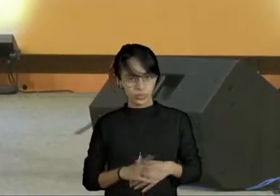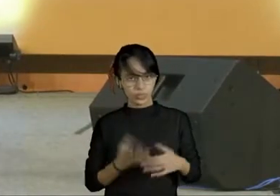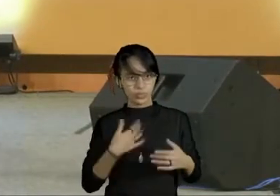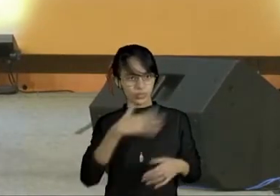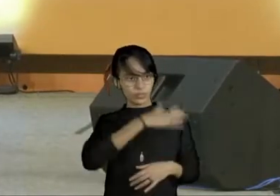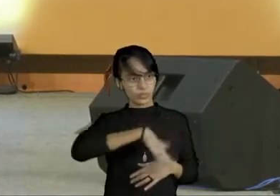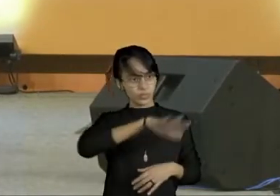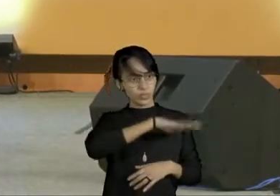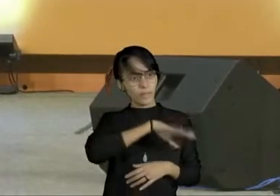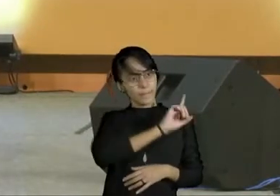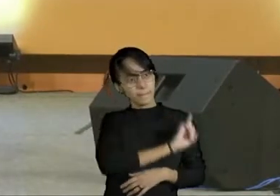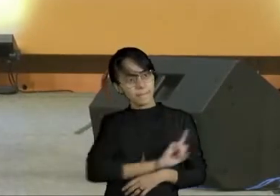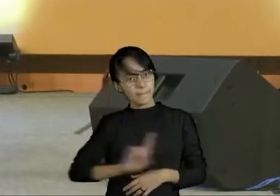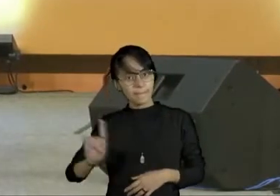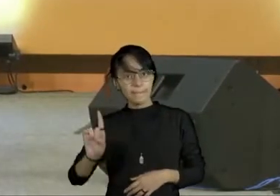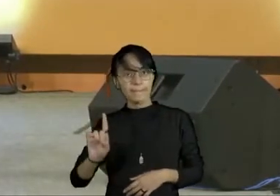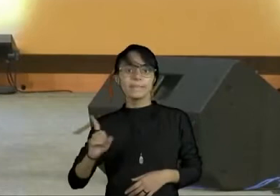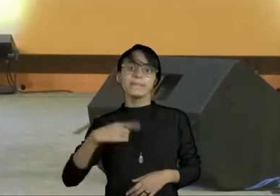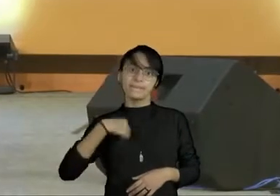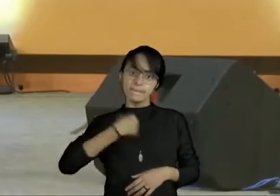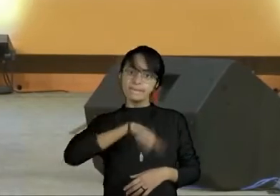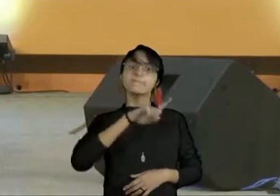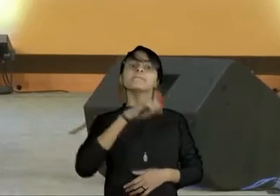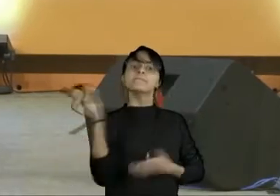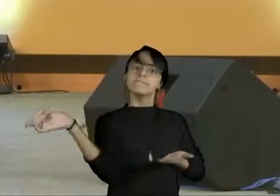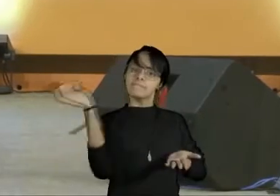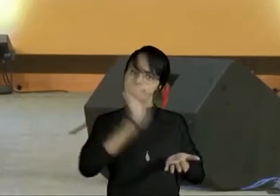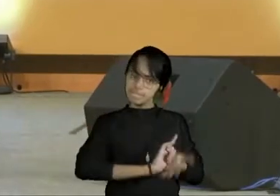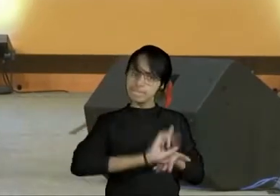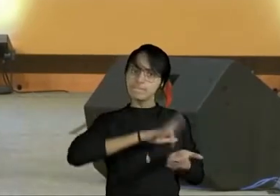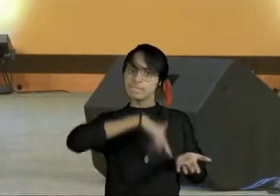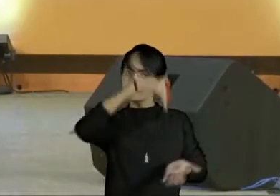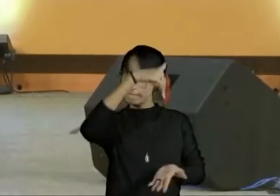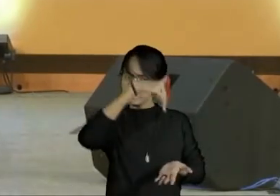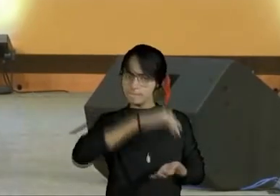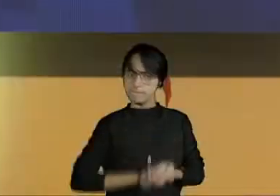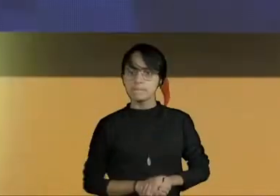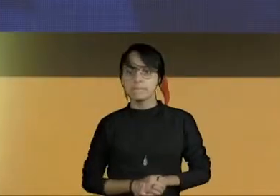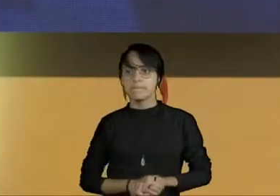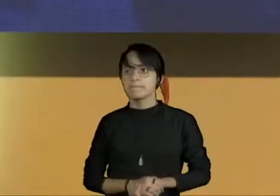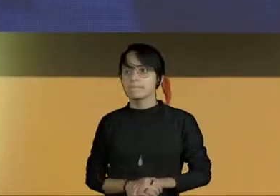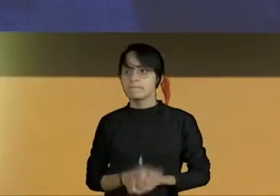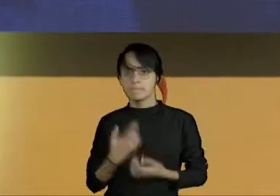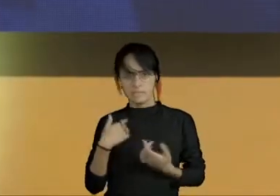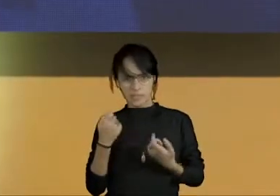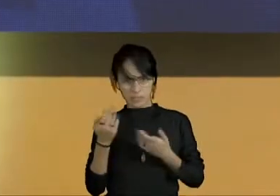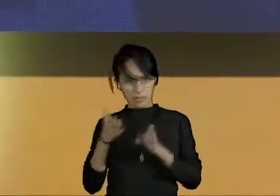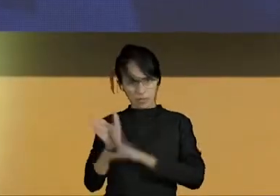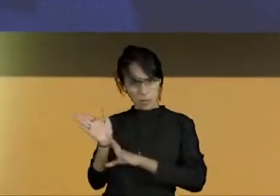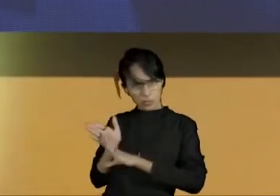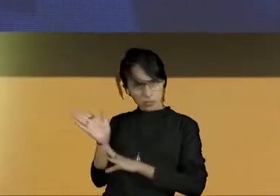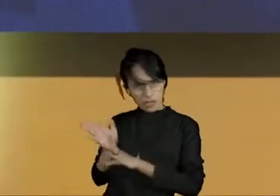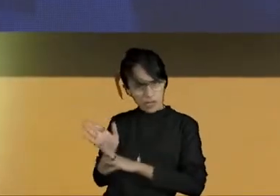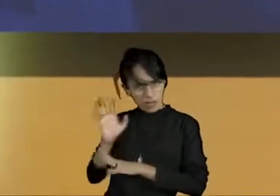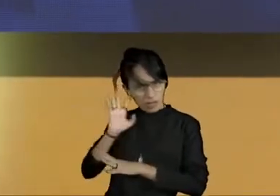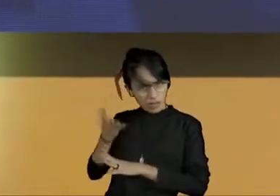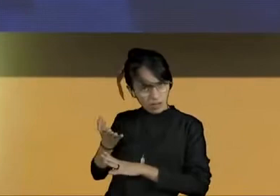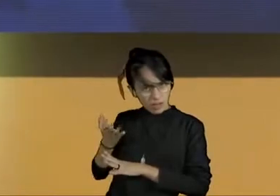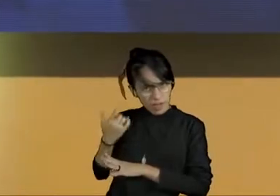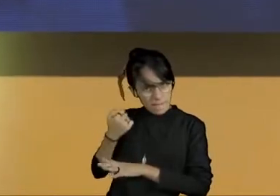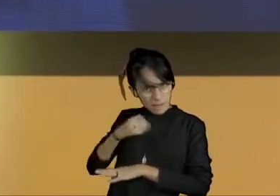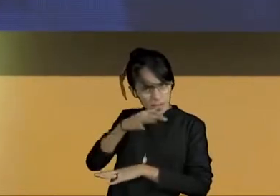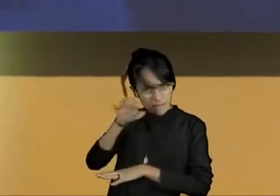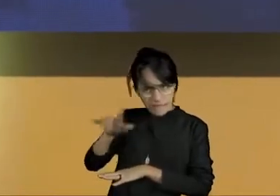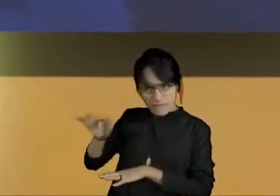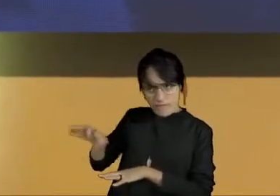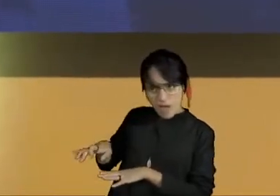já toma uma decisão. Eu vou ressuscitar Lázaro. E ele precisa do conselho de alguém para tomar essa decisão? Ele precisa da fé de